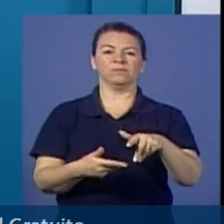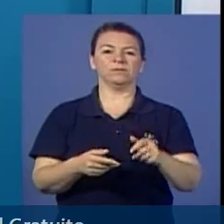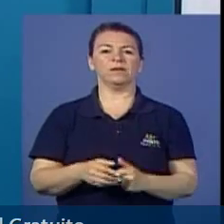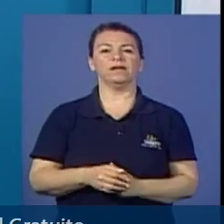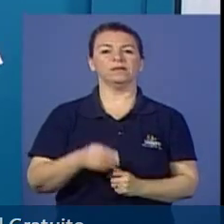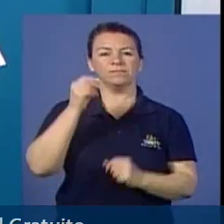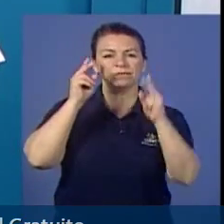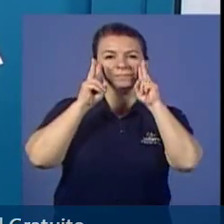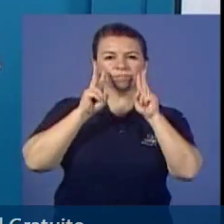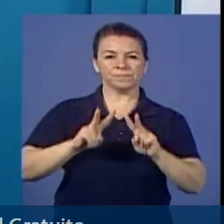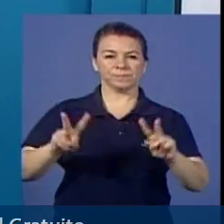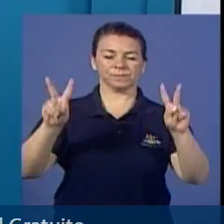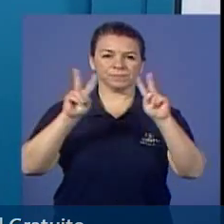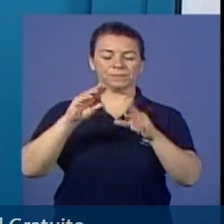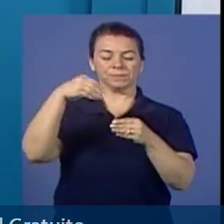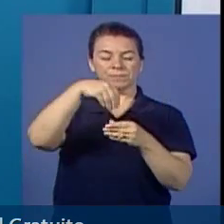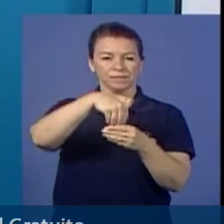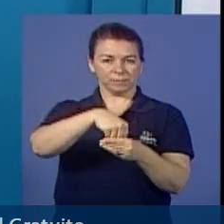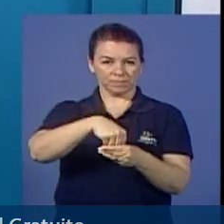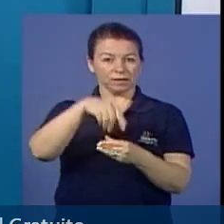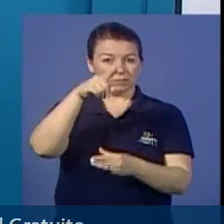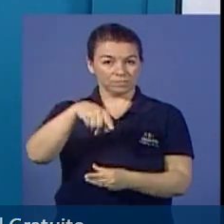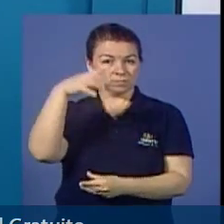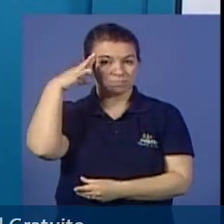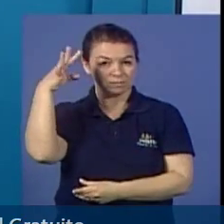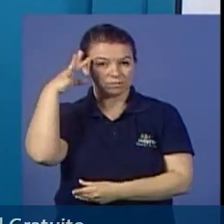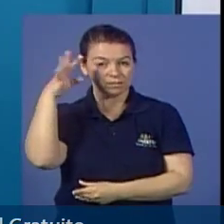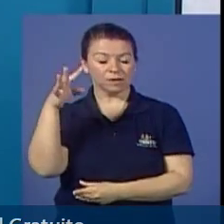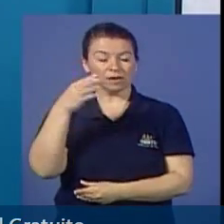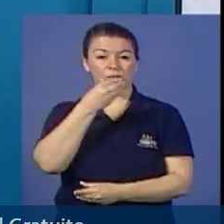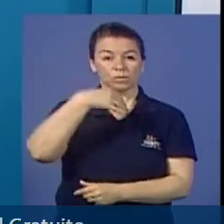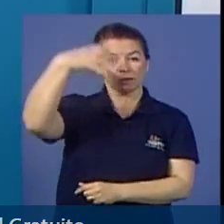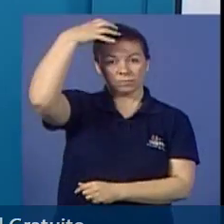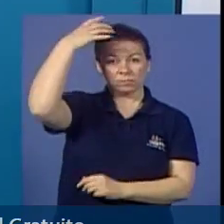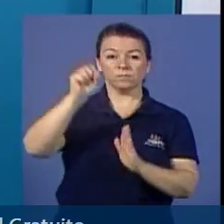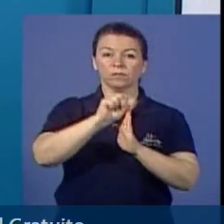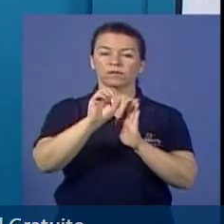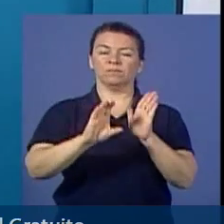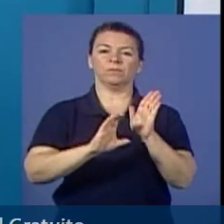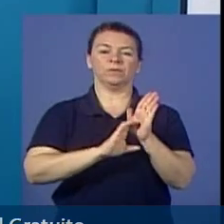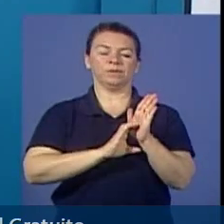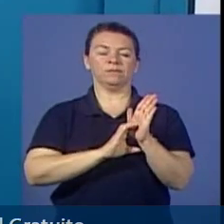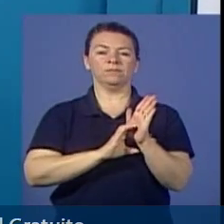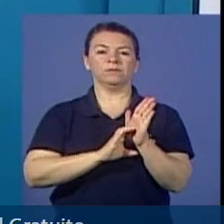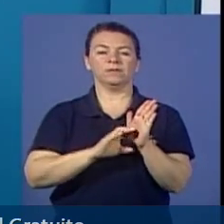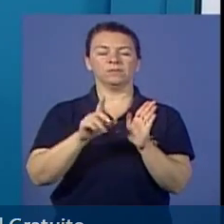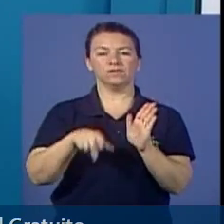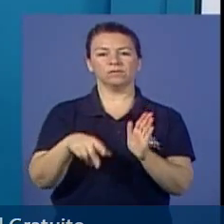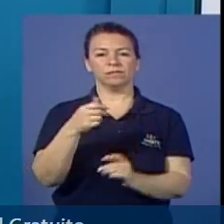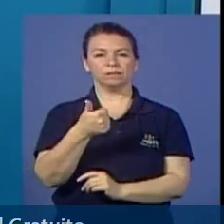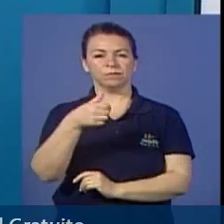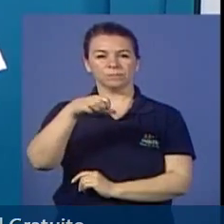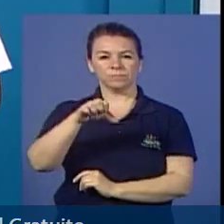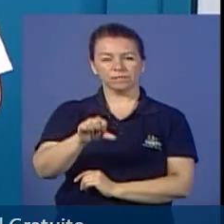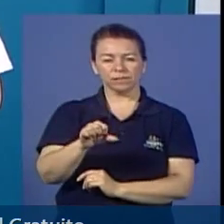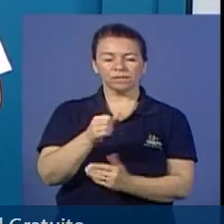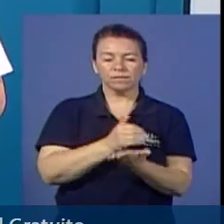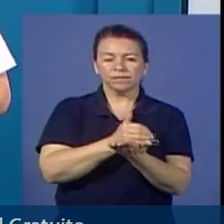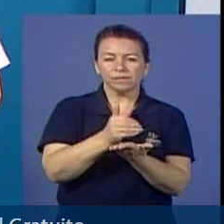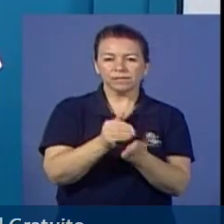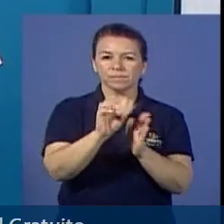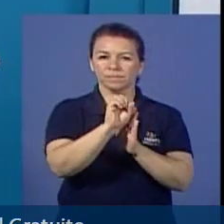visão, ela estava dentro da ideologia imperialista. Do século XIX para o século XX. Então, a